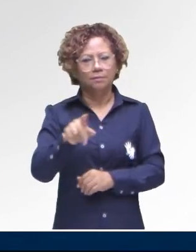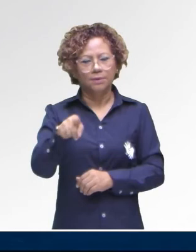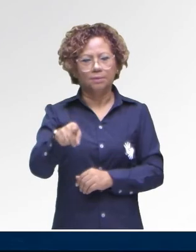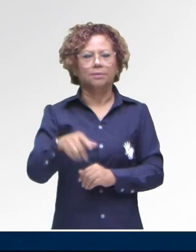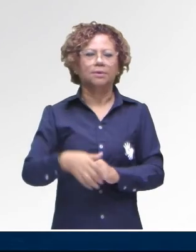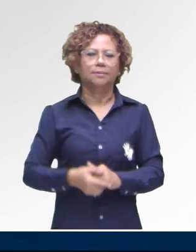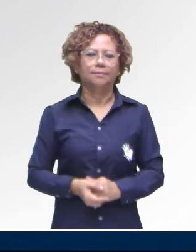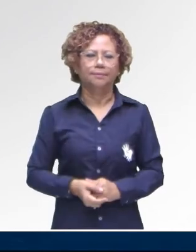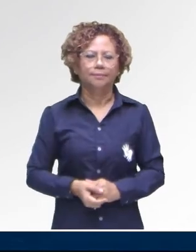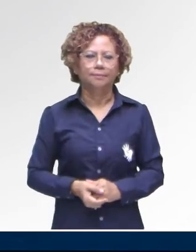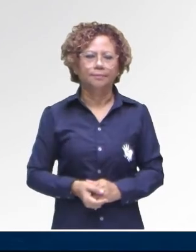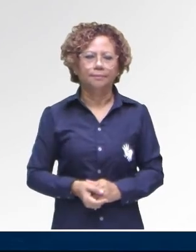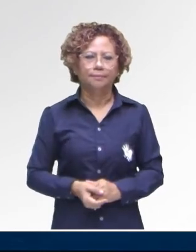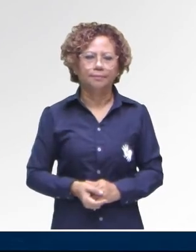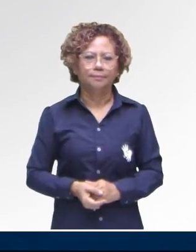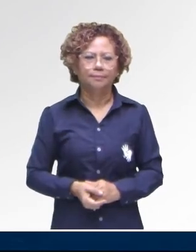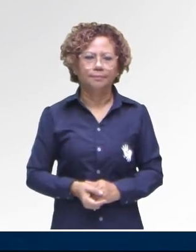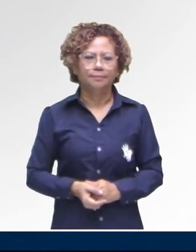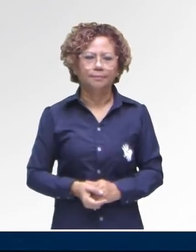Vamos colocar aqui, ó,